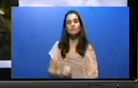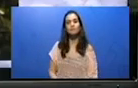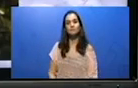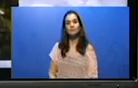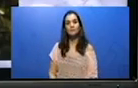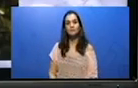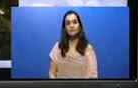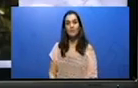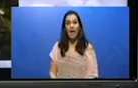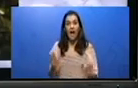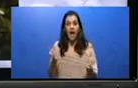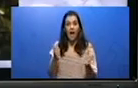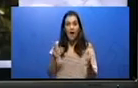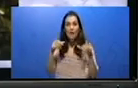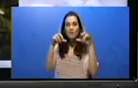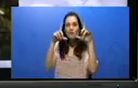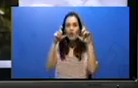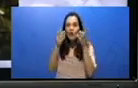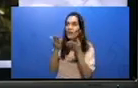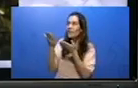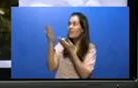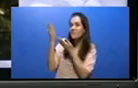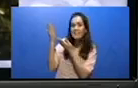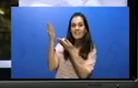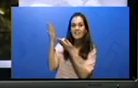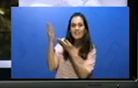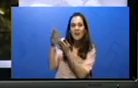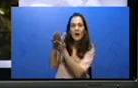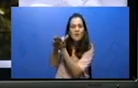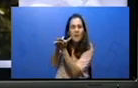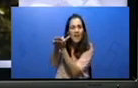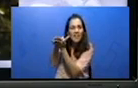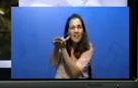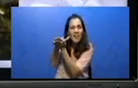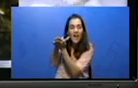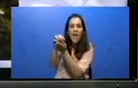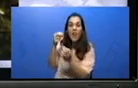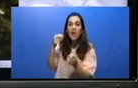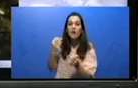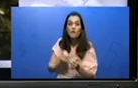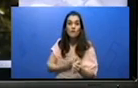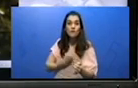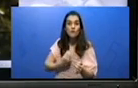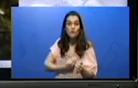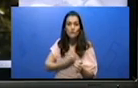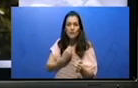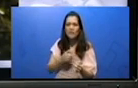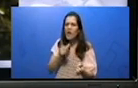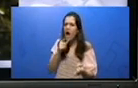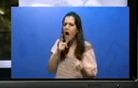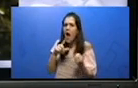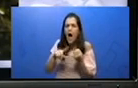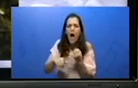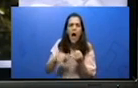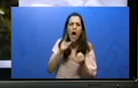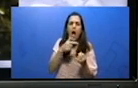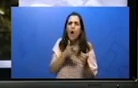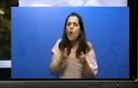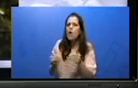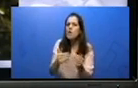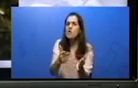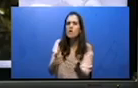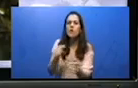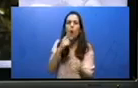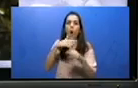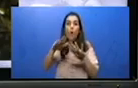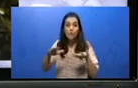Bom, agora a foto de uma planária. Percebam que ela vive no fundo de corpos d'água, de rio, de riachos, de mares,